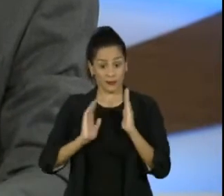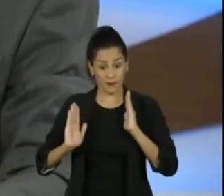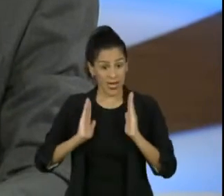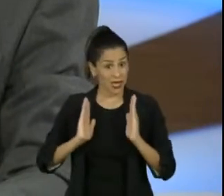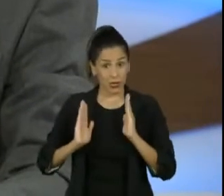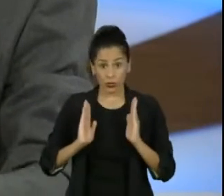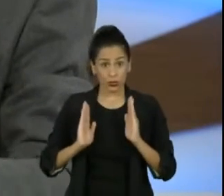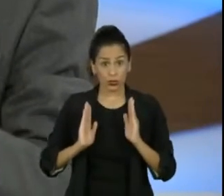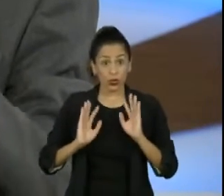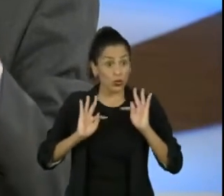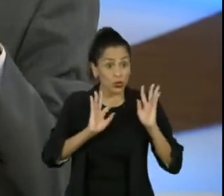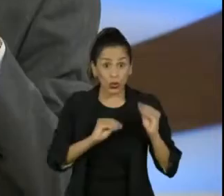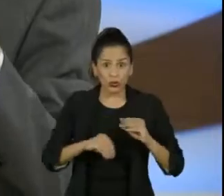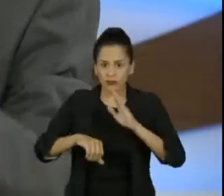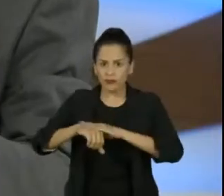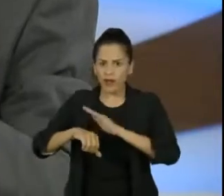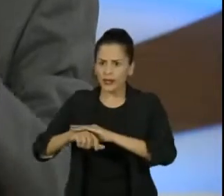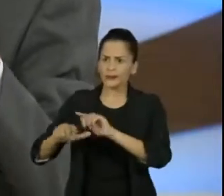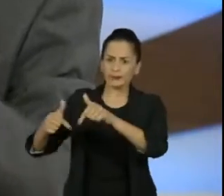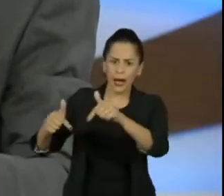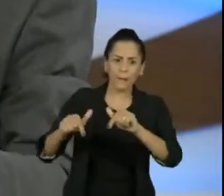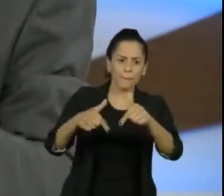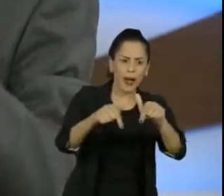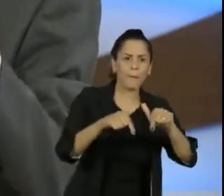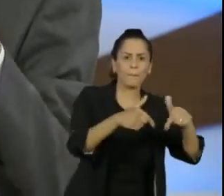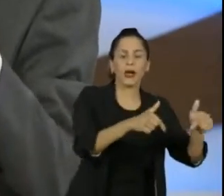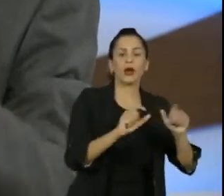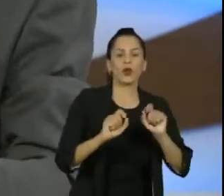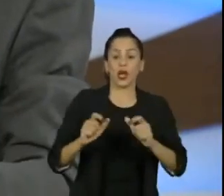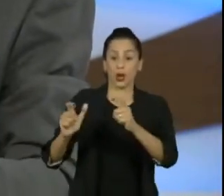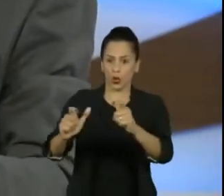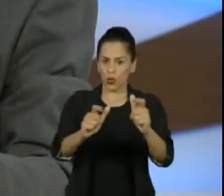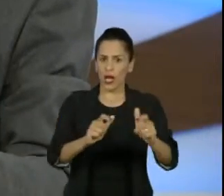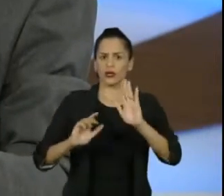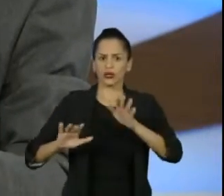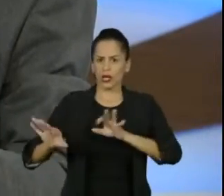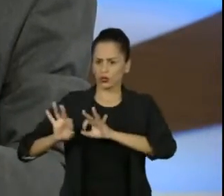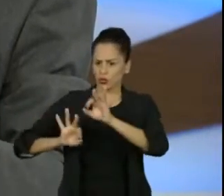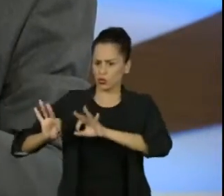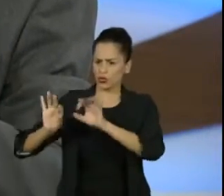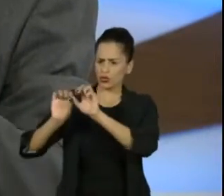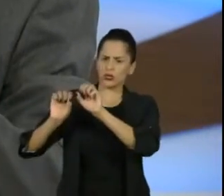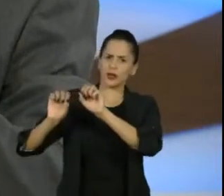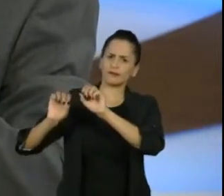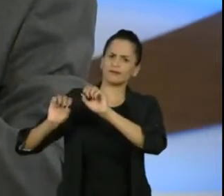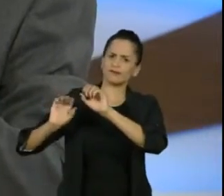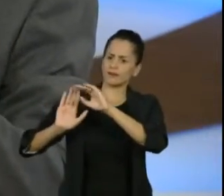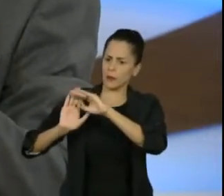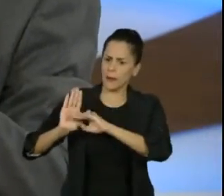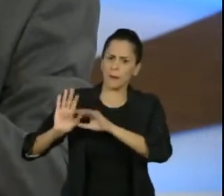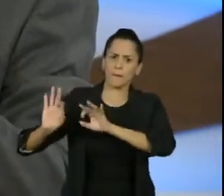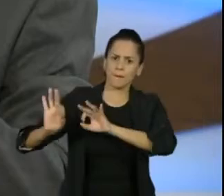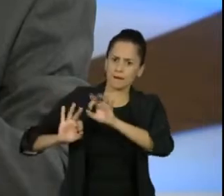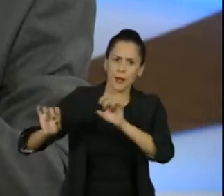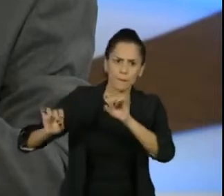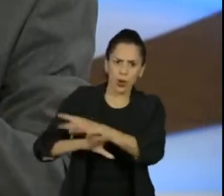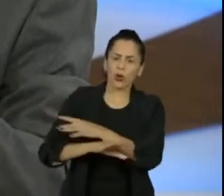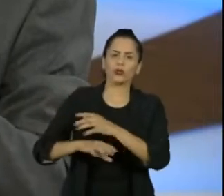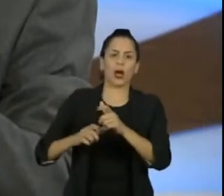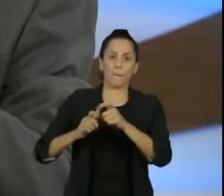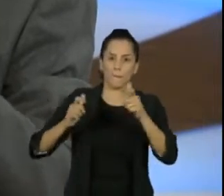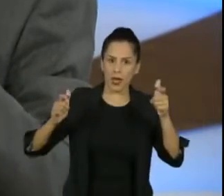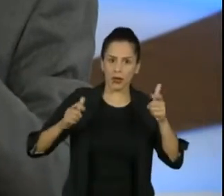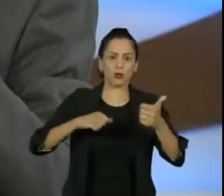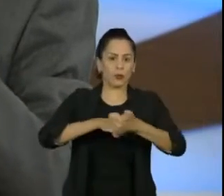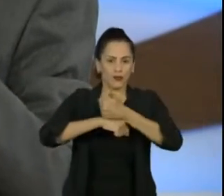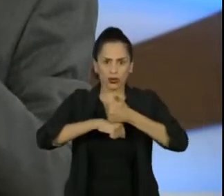locais que tem estrutura, que está pronto, que nunca mais vai sair, né? O aumento de leitos, o aumento de profissionais.